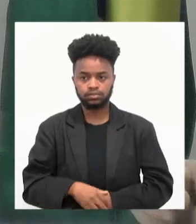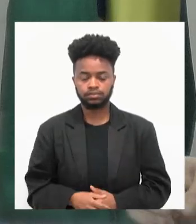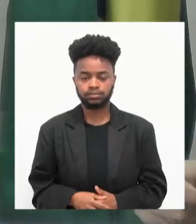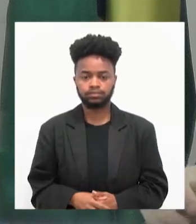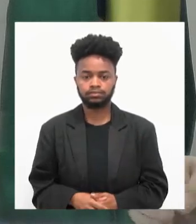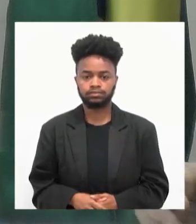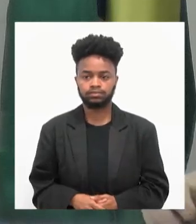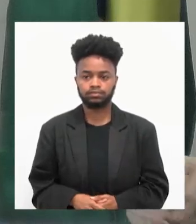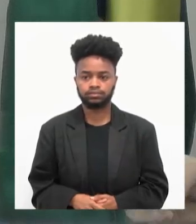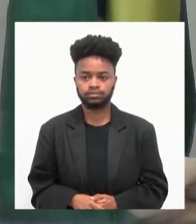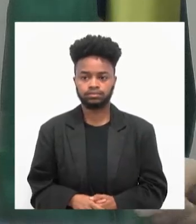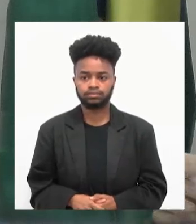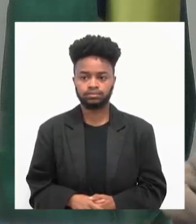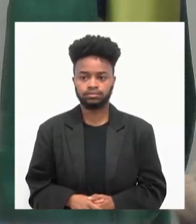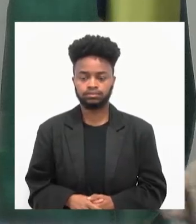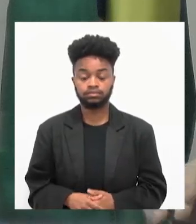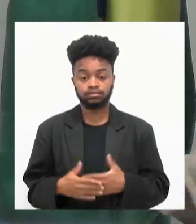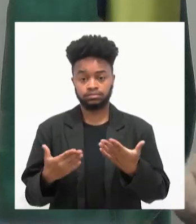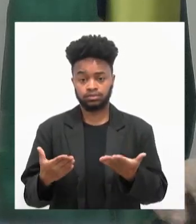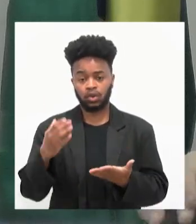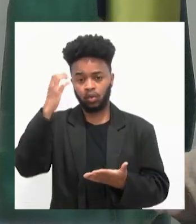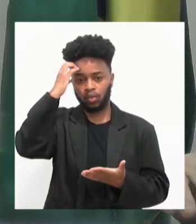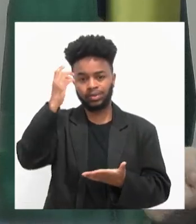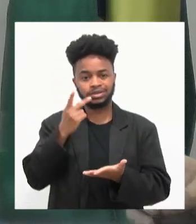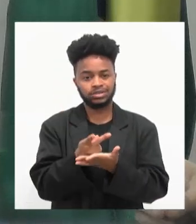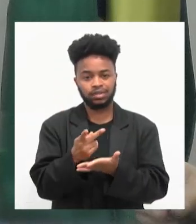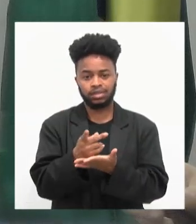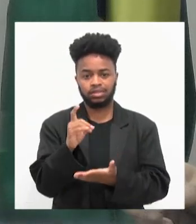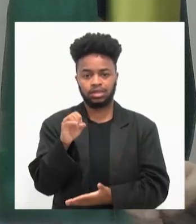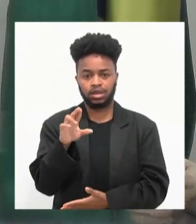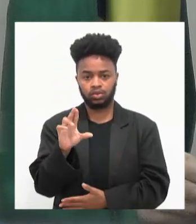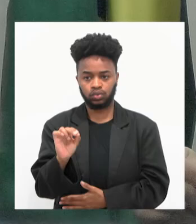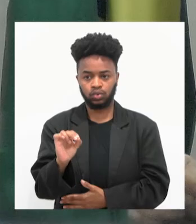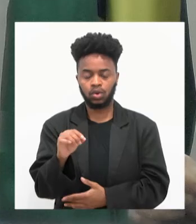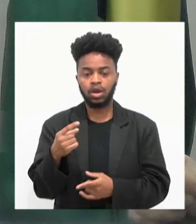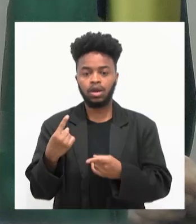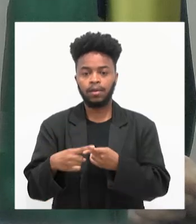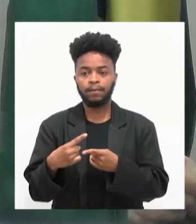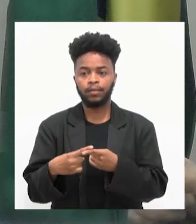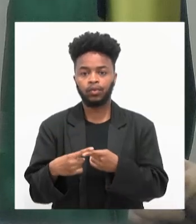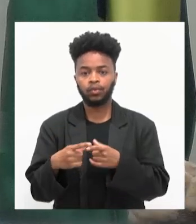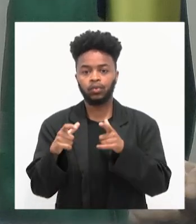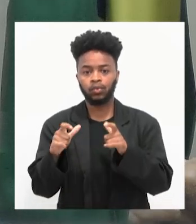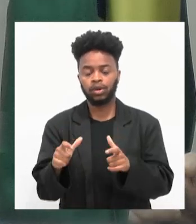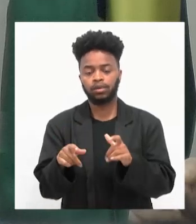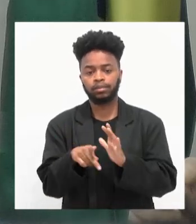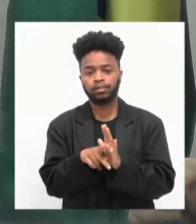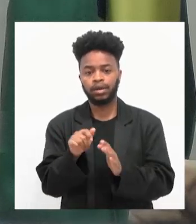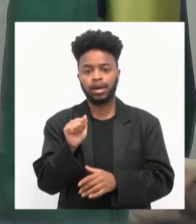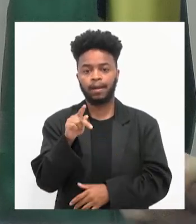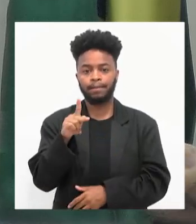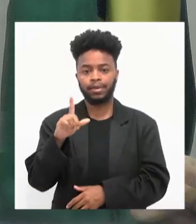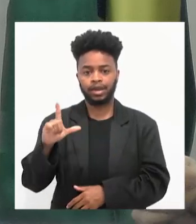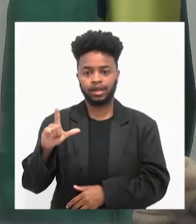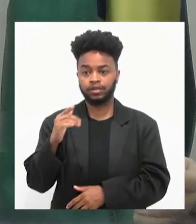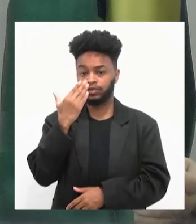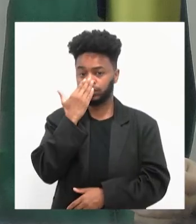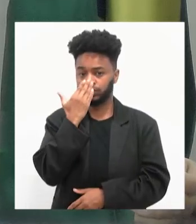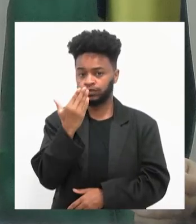aí a culpabilidade é toda do Detro. Onde era o pátio da APL, na Leopoldina, em frente